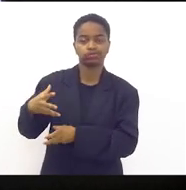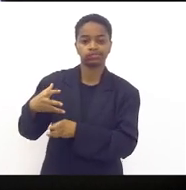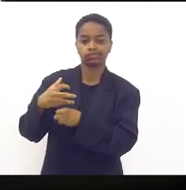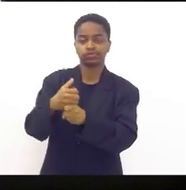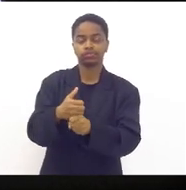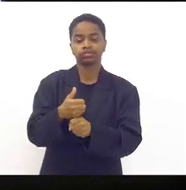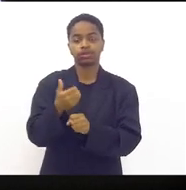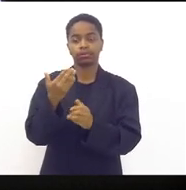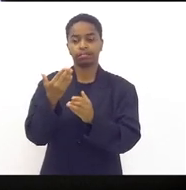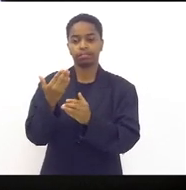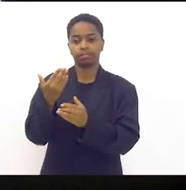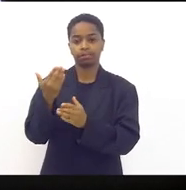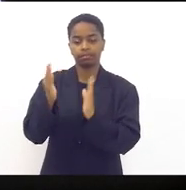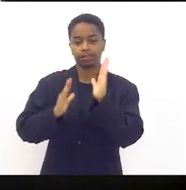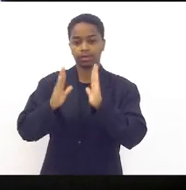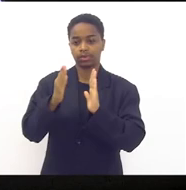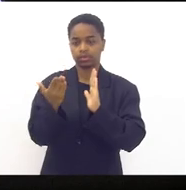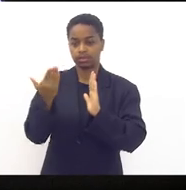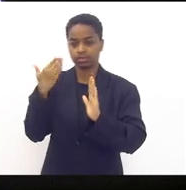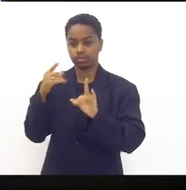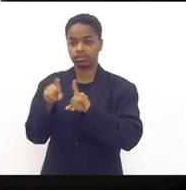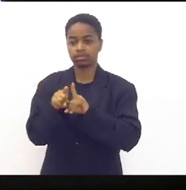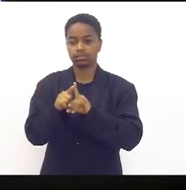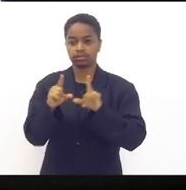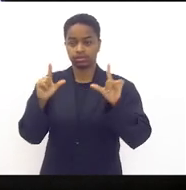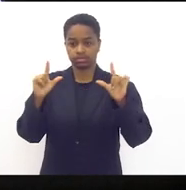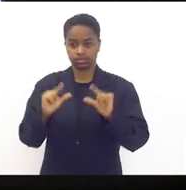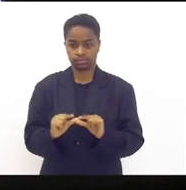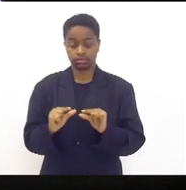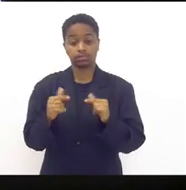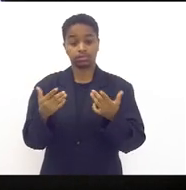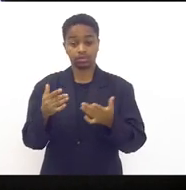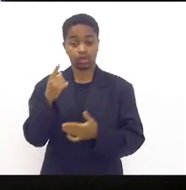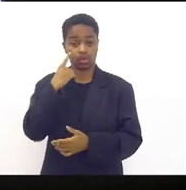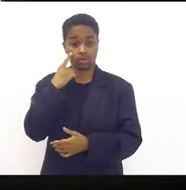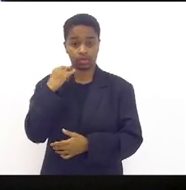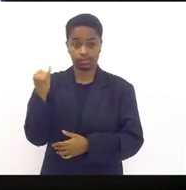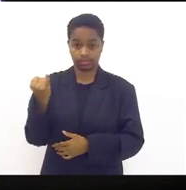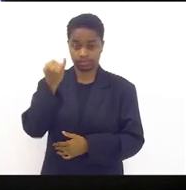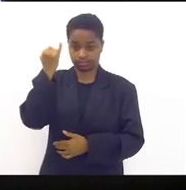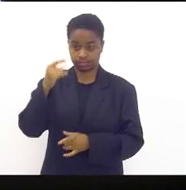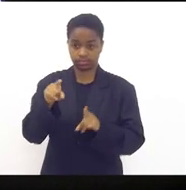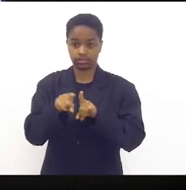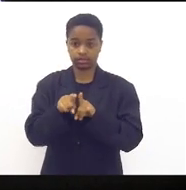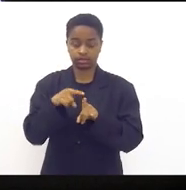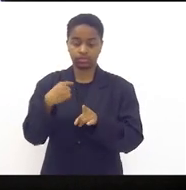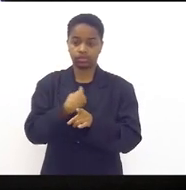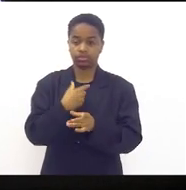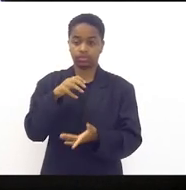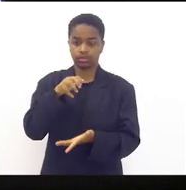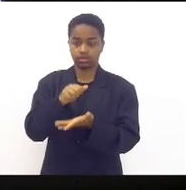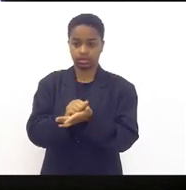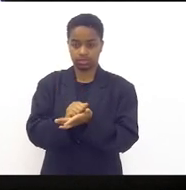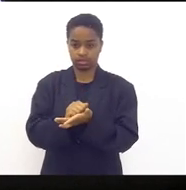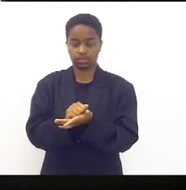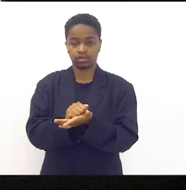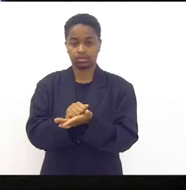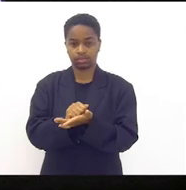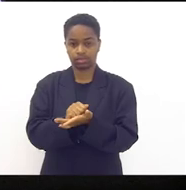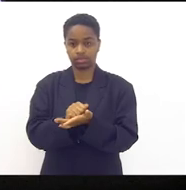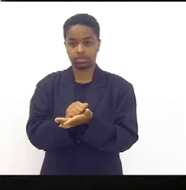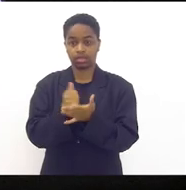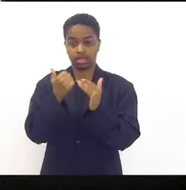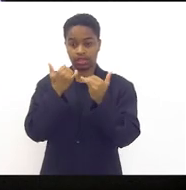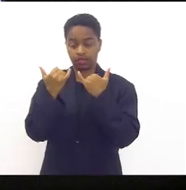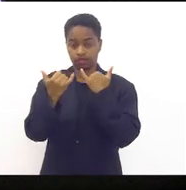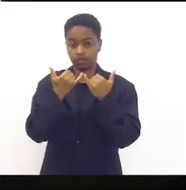exercícios anteriores, reduzindo aqui numa tendência de queda. Isso é uma coisa relevante e é de registrar também destaque. A